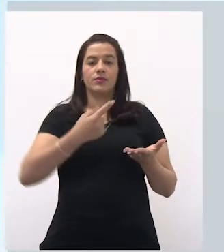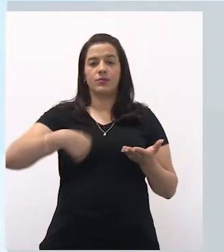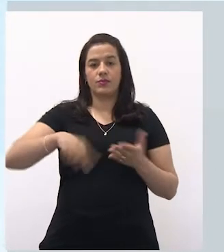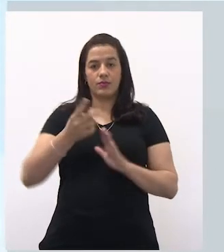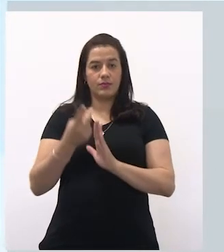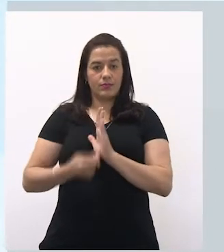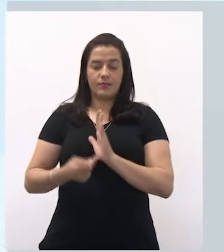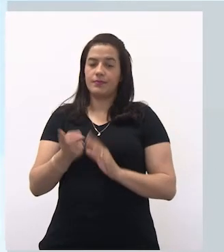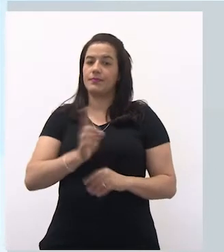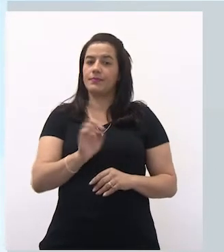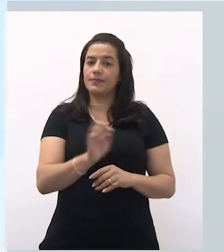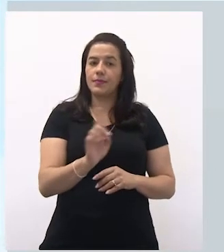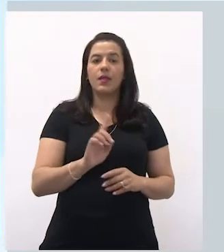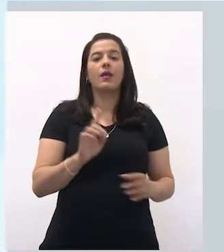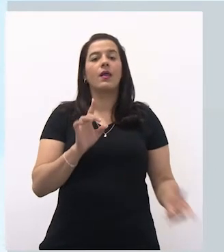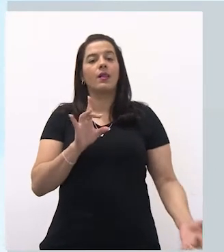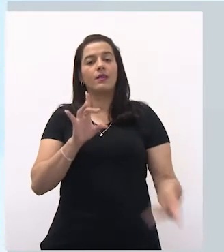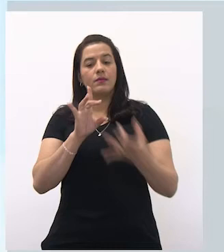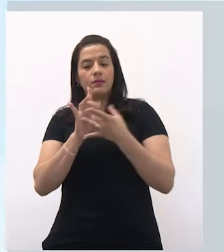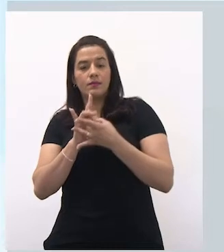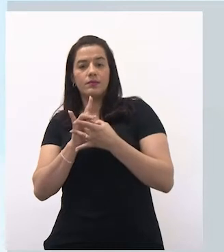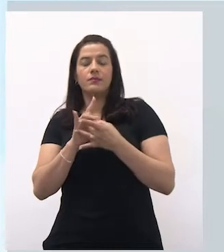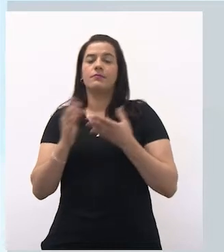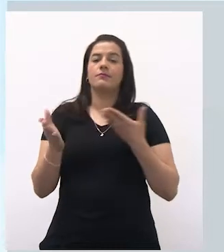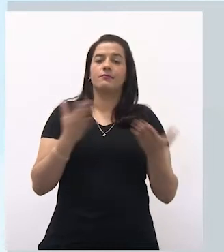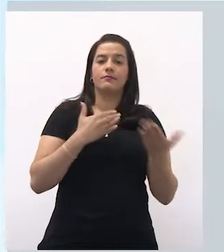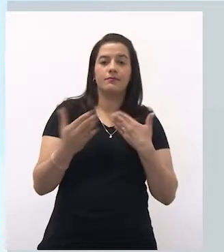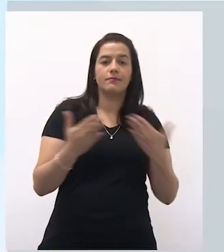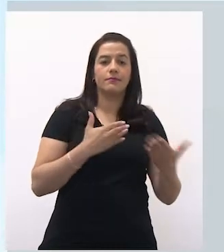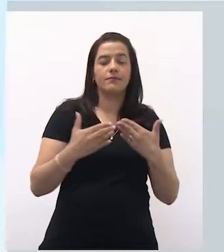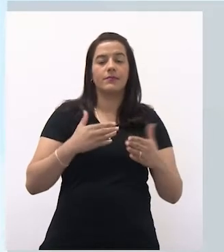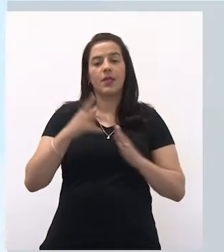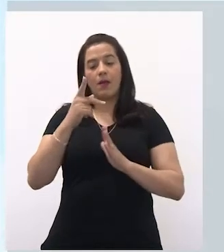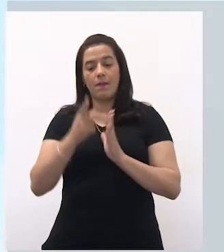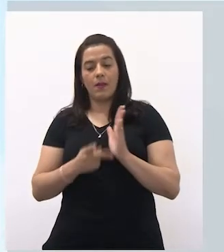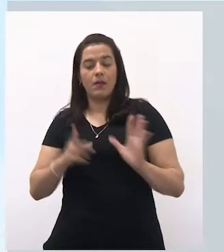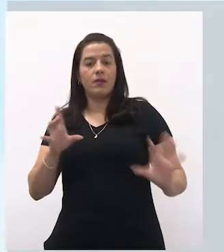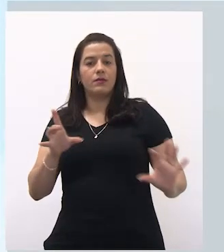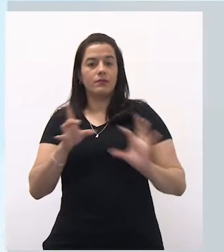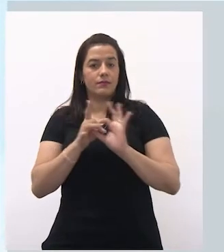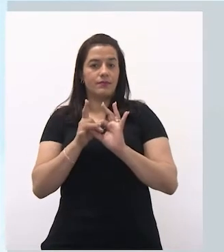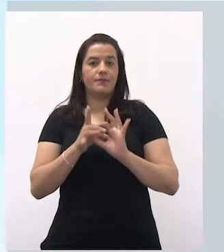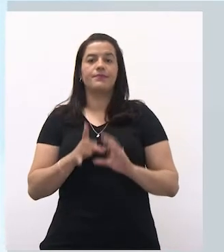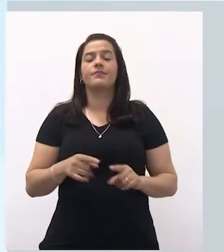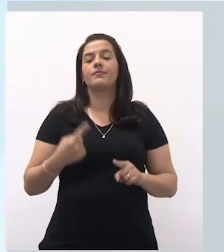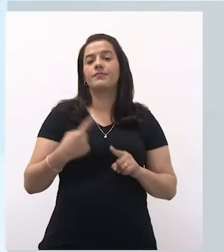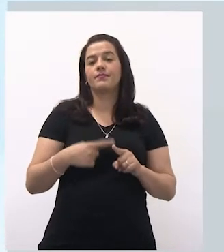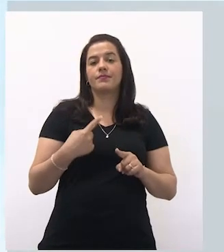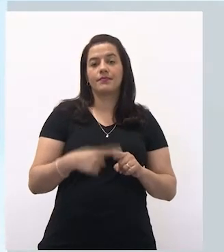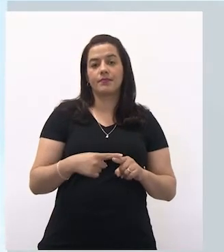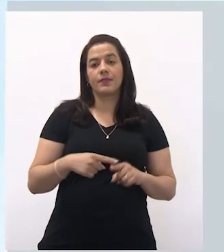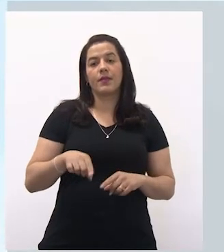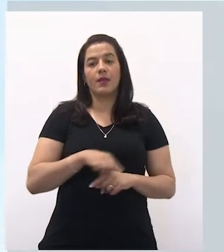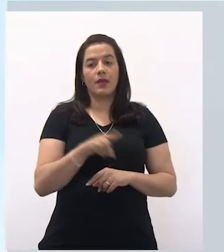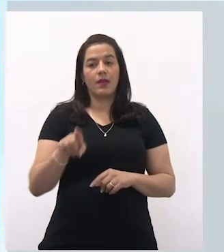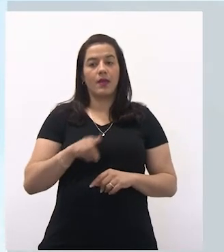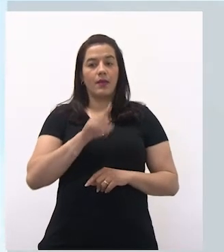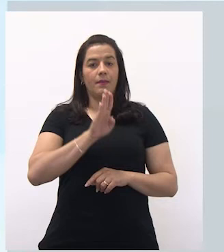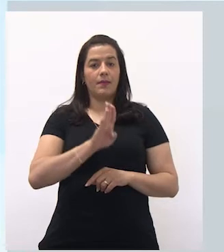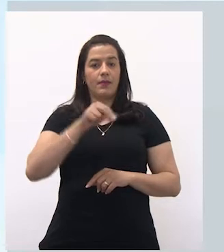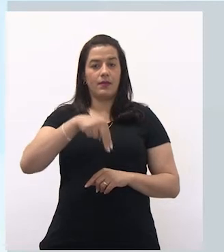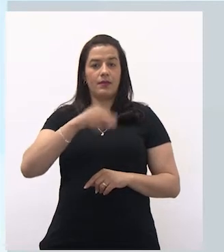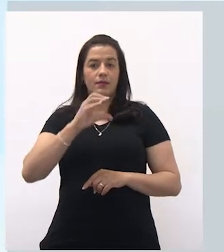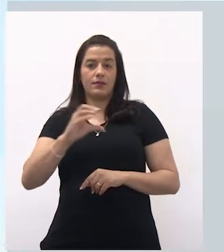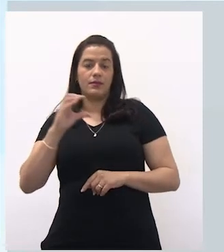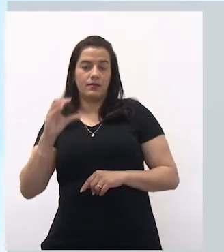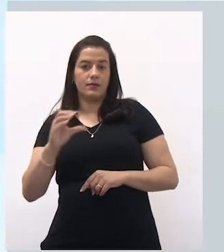planejamento. Elas são habilidades que conversam com o nosso planejamento. Primeiro, porque a BNCC é o currículo, e